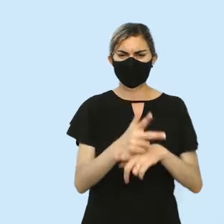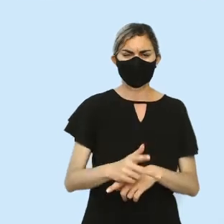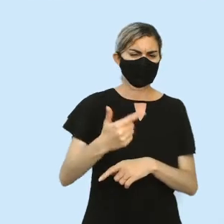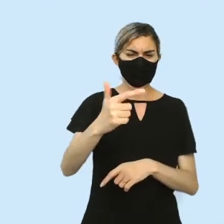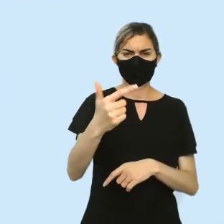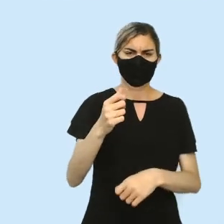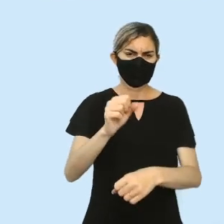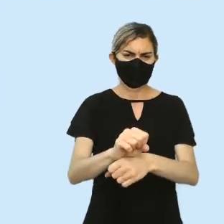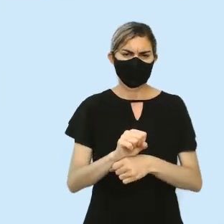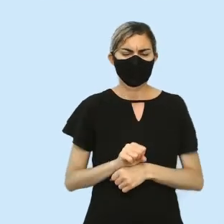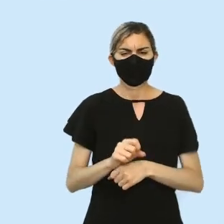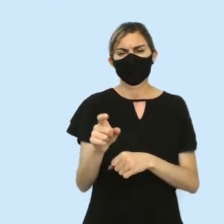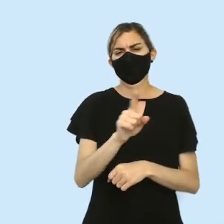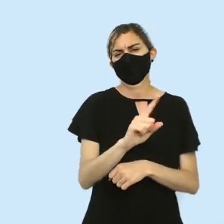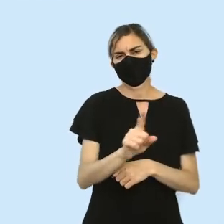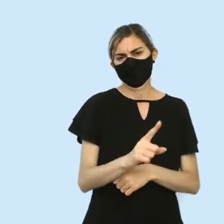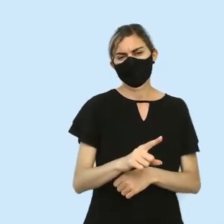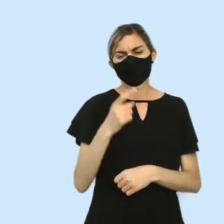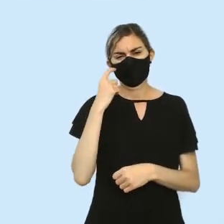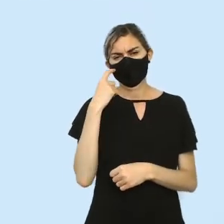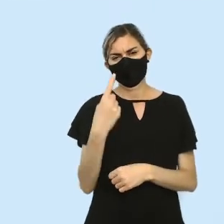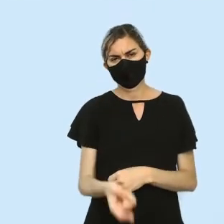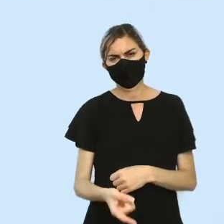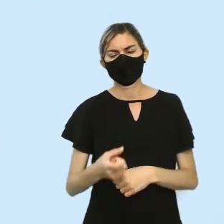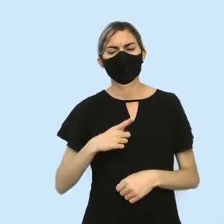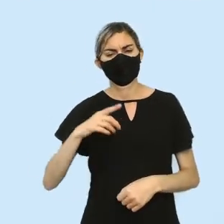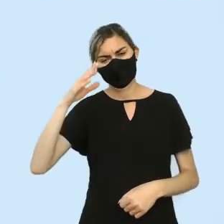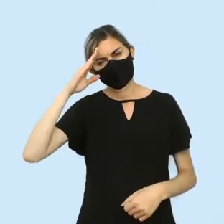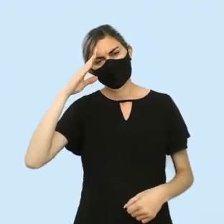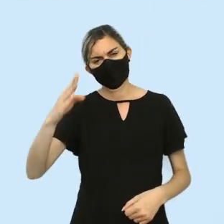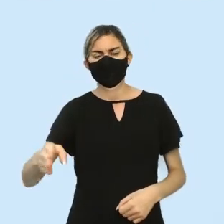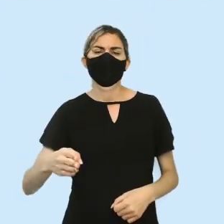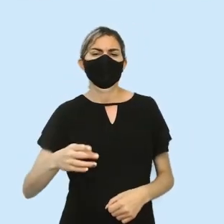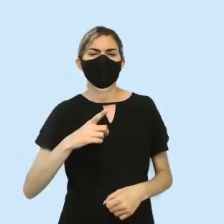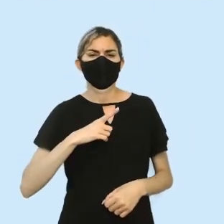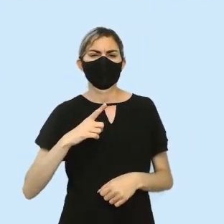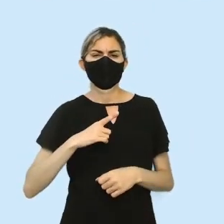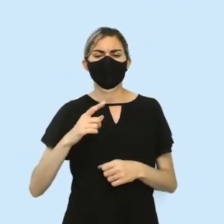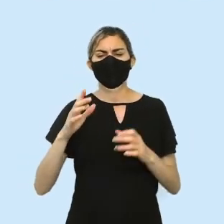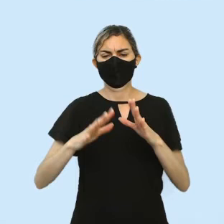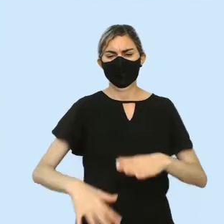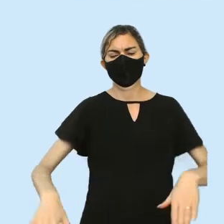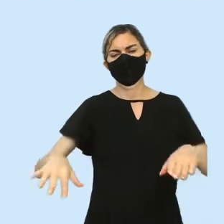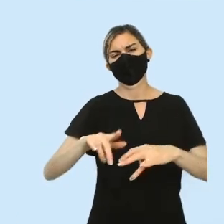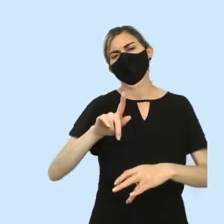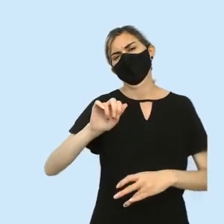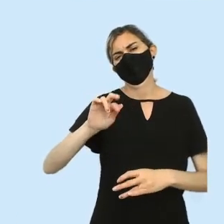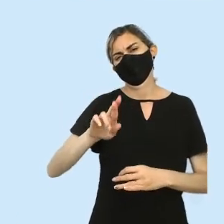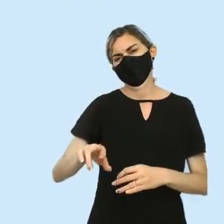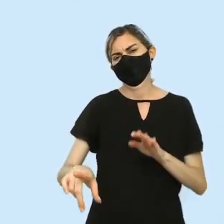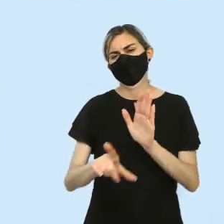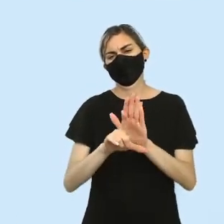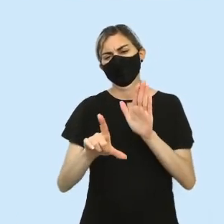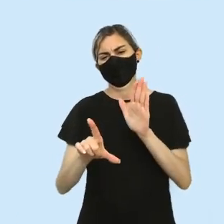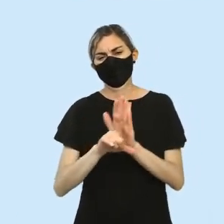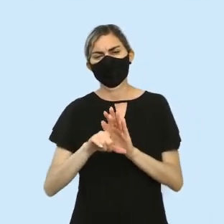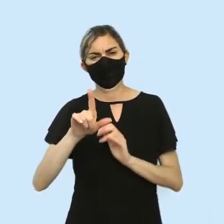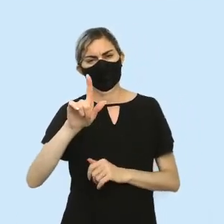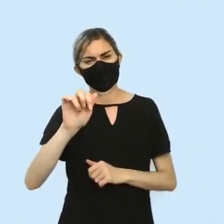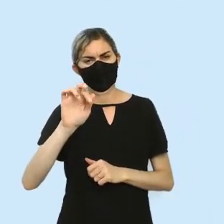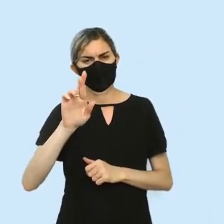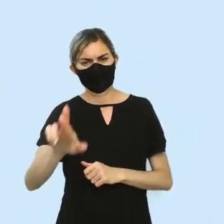Não para. Isso, galera. Princípio geral, lei